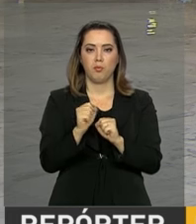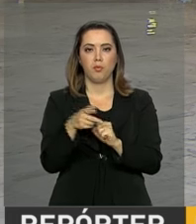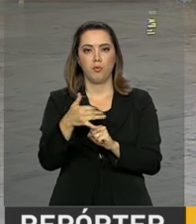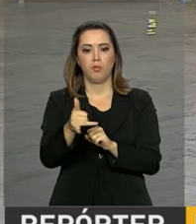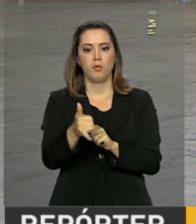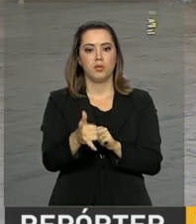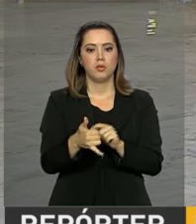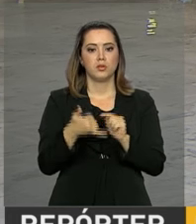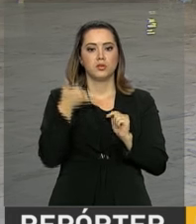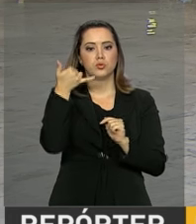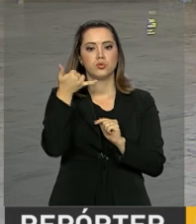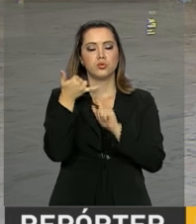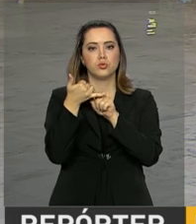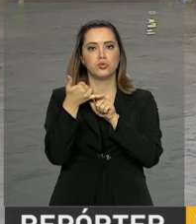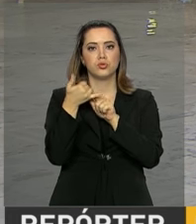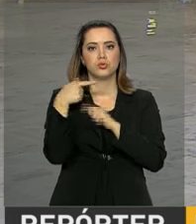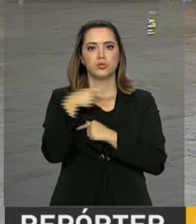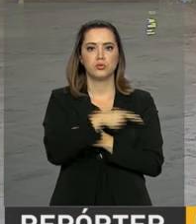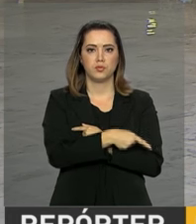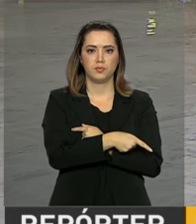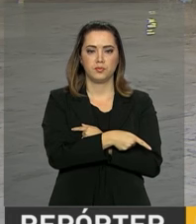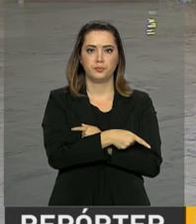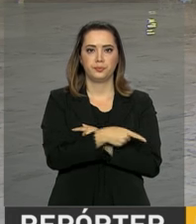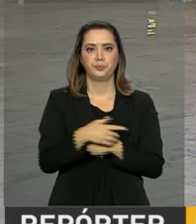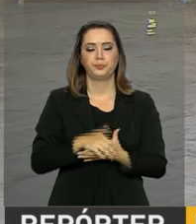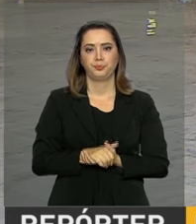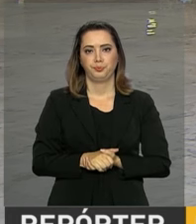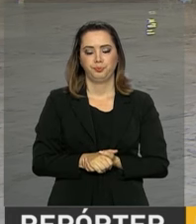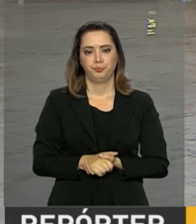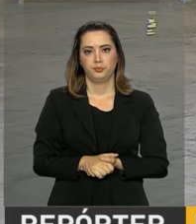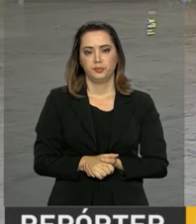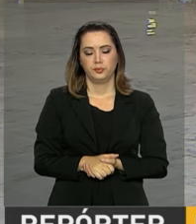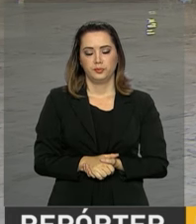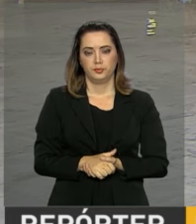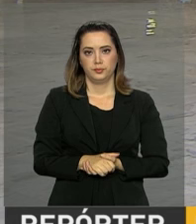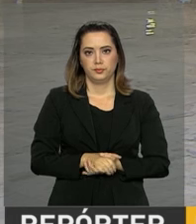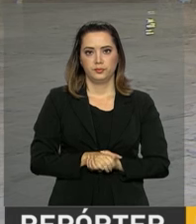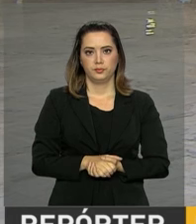consular do Itamaraty em Brasília pelo número